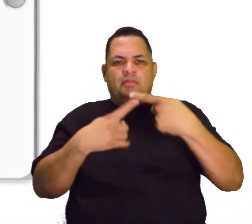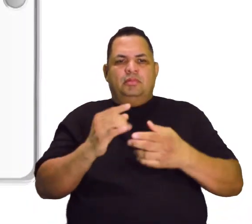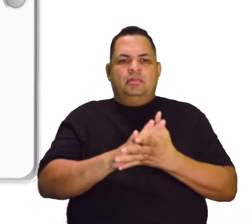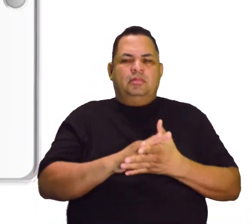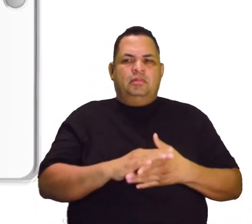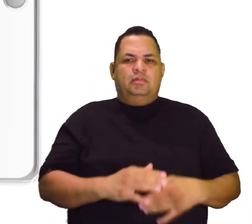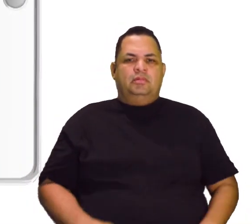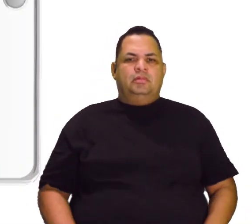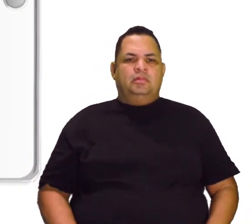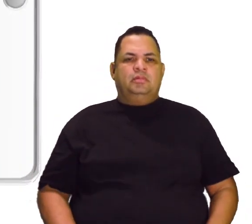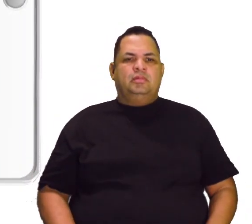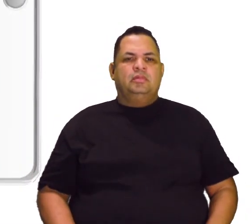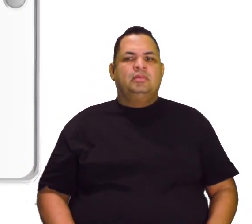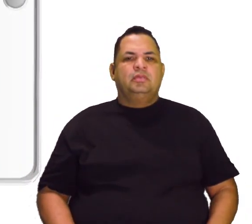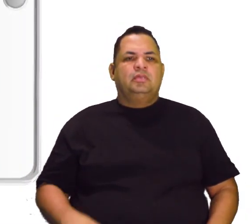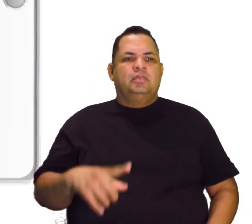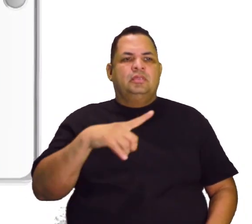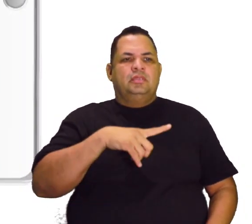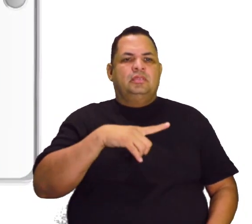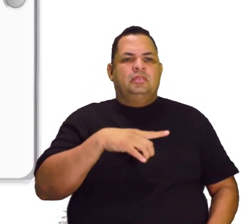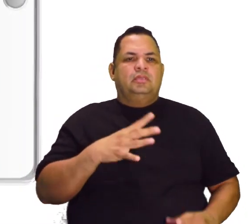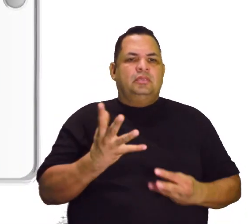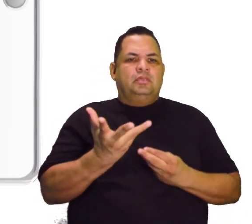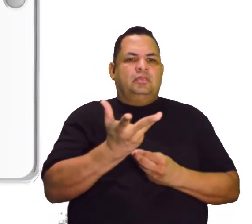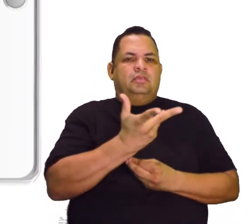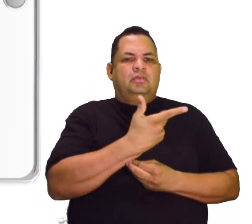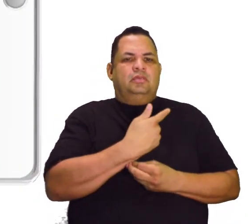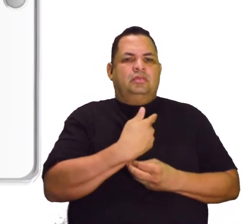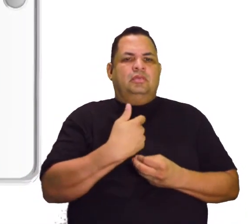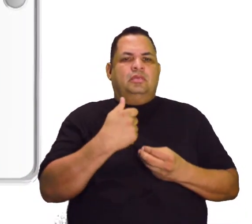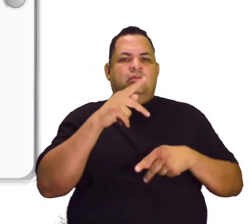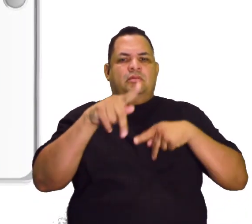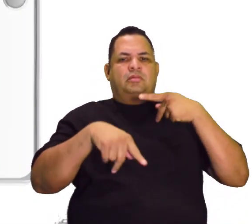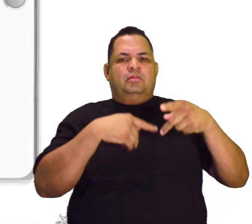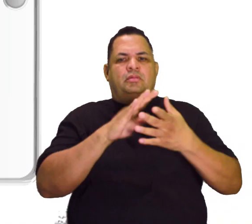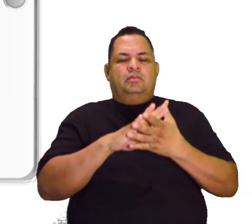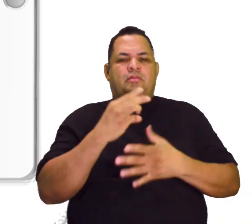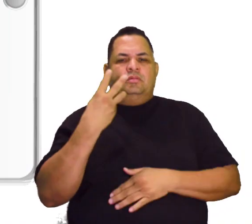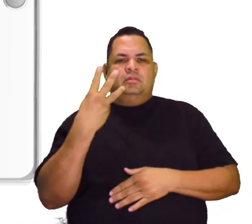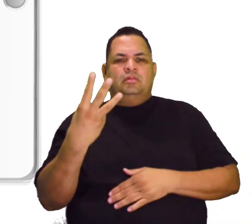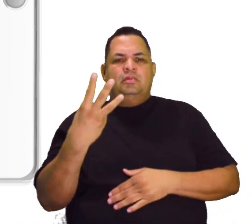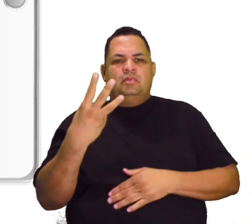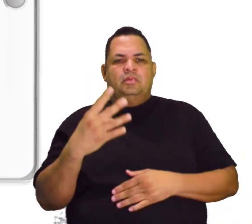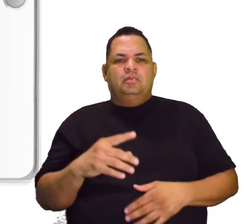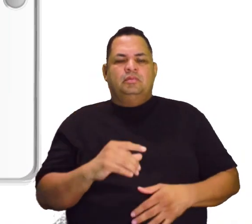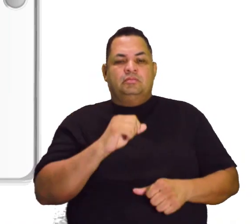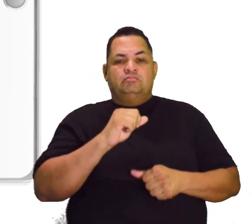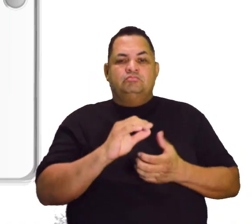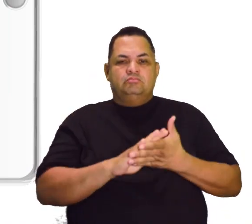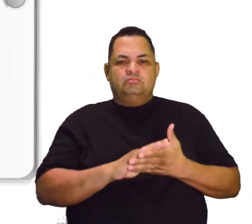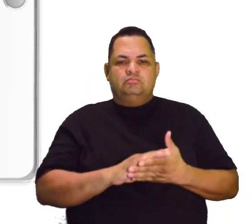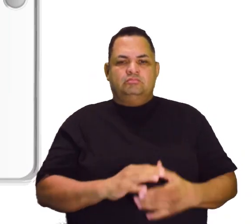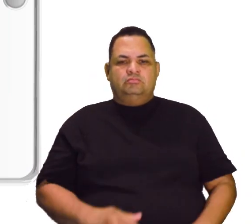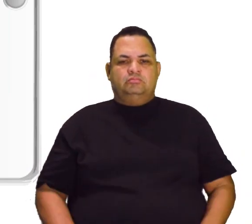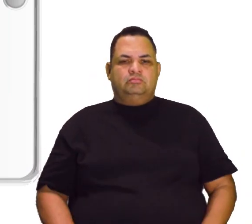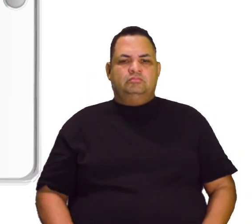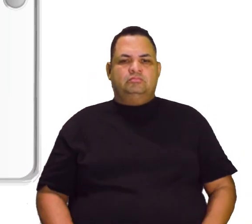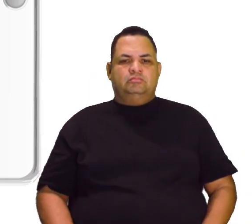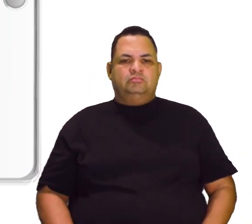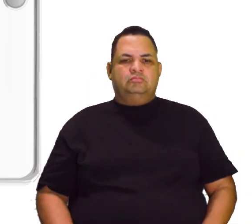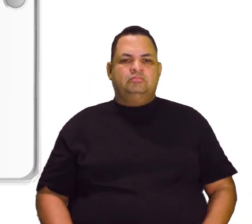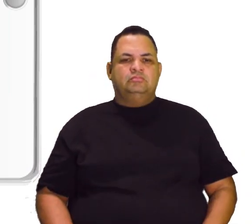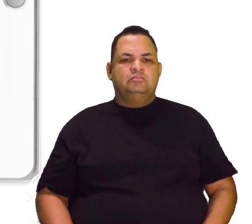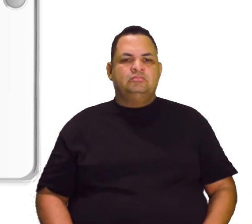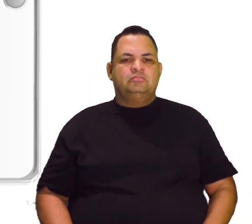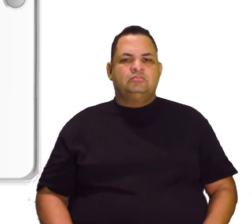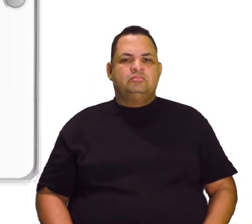A próxima aula sobre arte popular, parte 3. Então, nós pulamos a 2, certo,